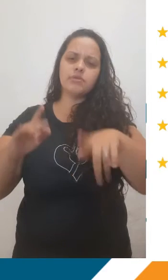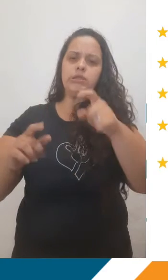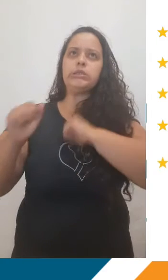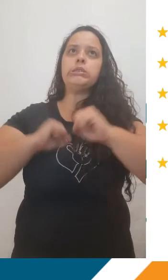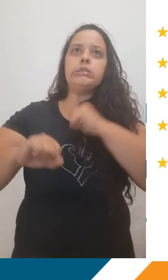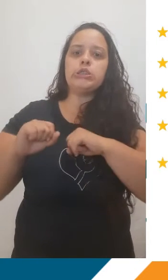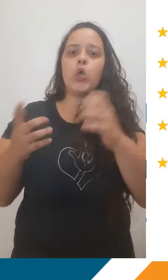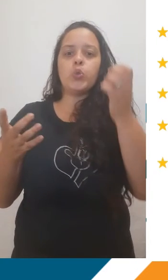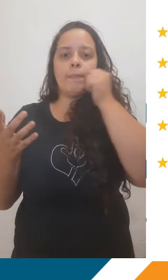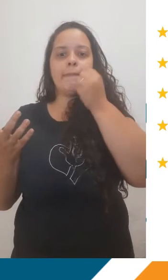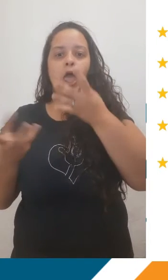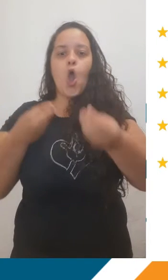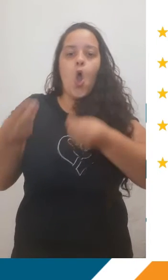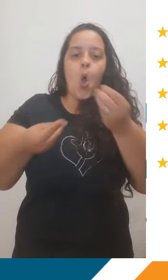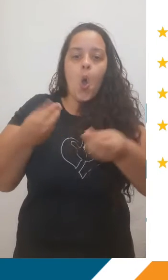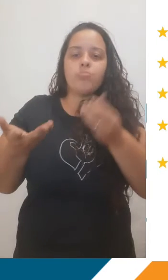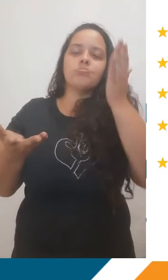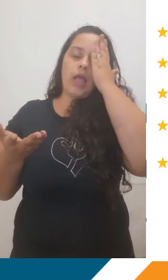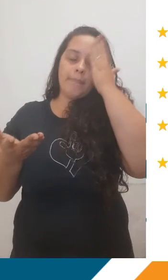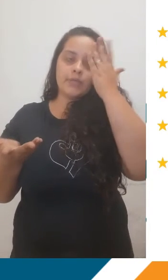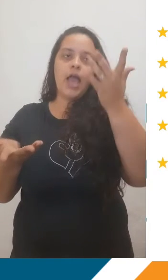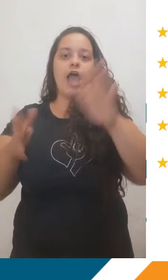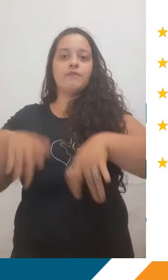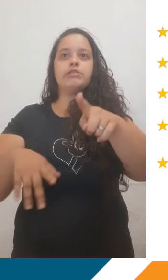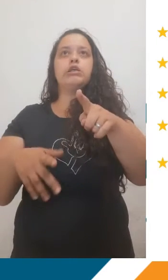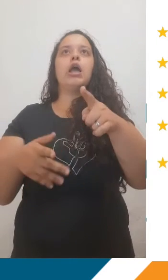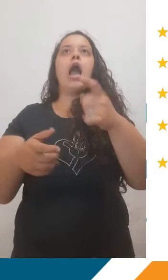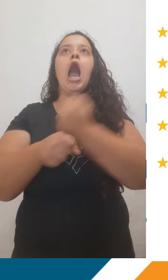você se preparou quase que o ano todo, ou até durante anos, né?